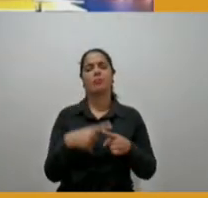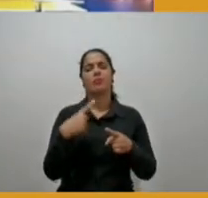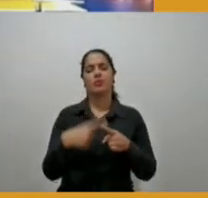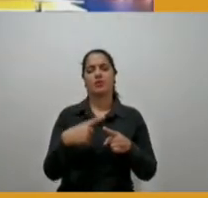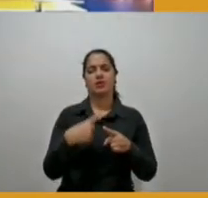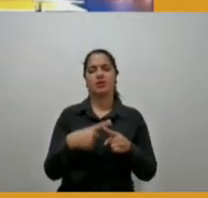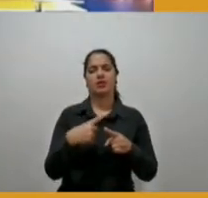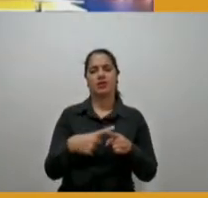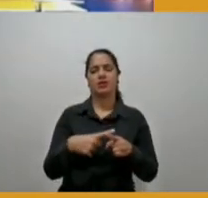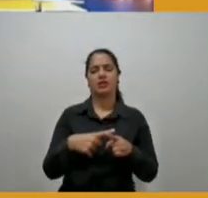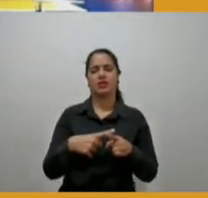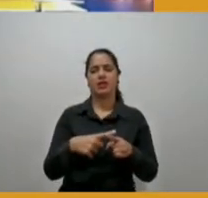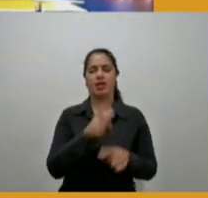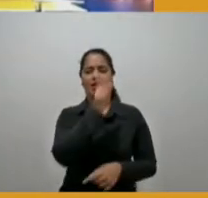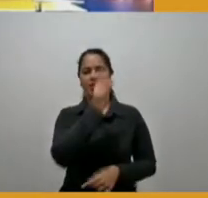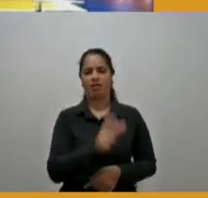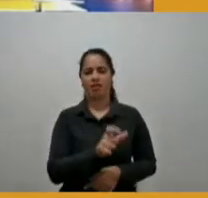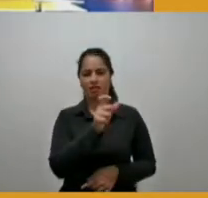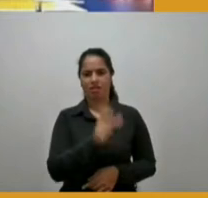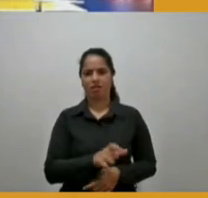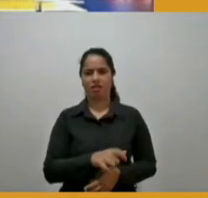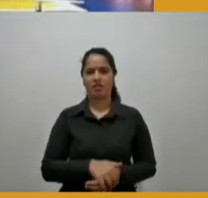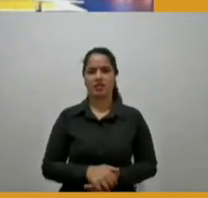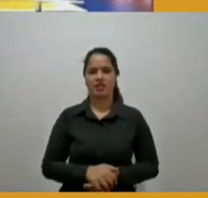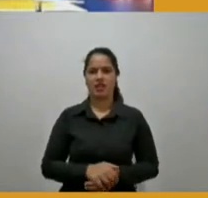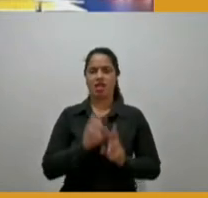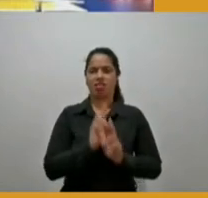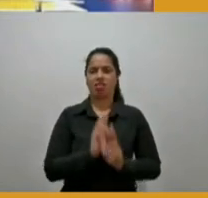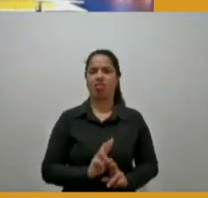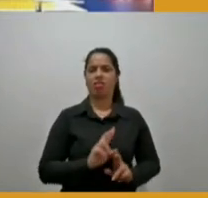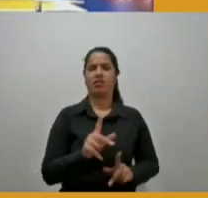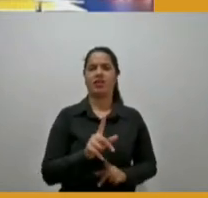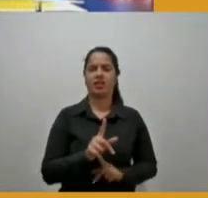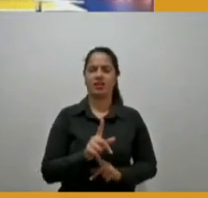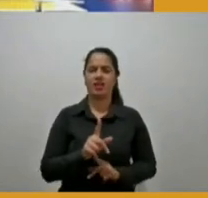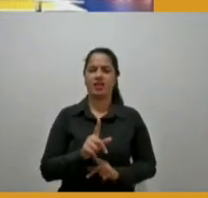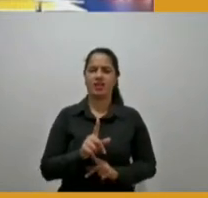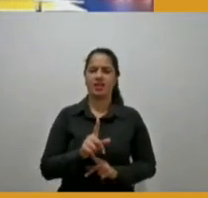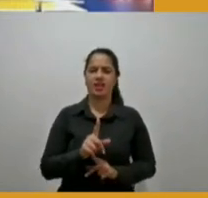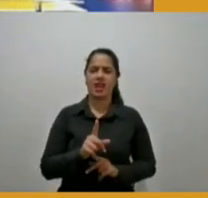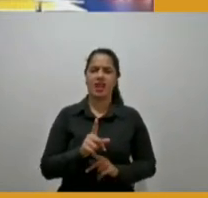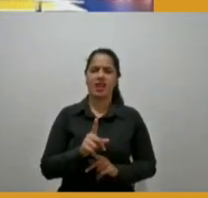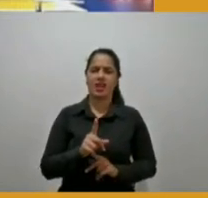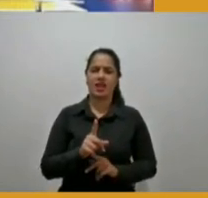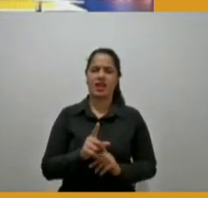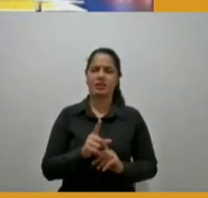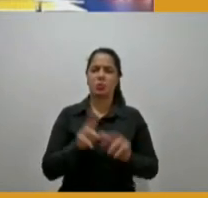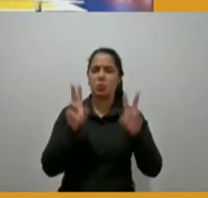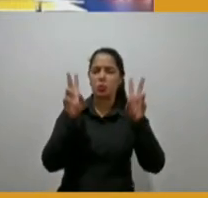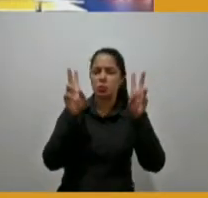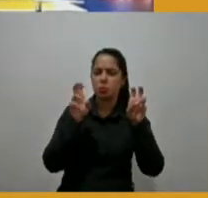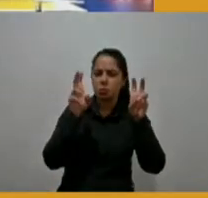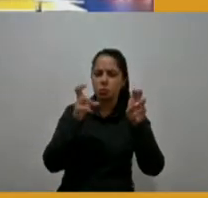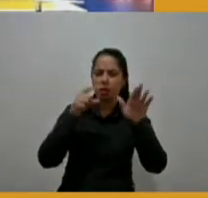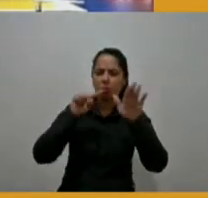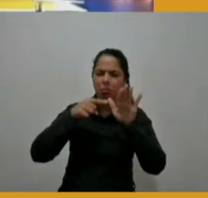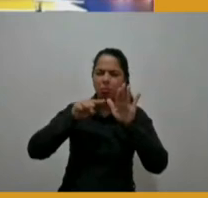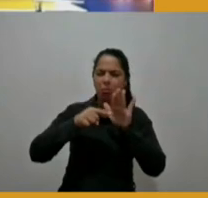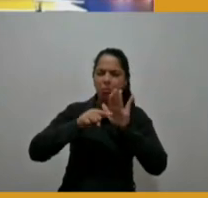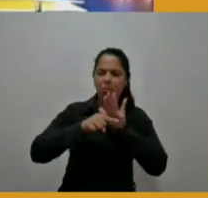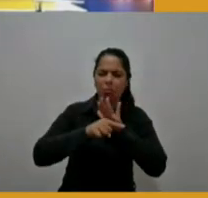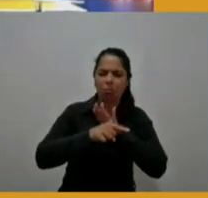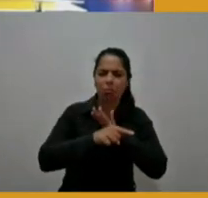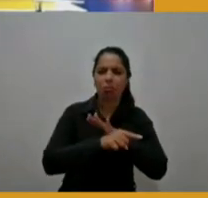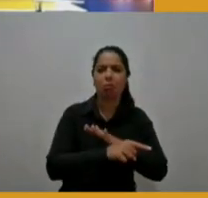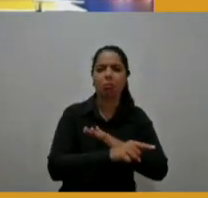Aurélio, carinhosamente, de ferrinho de dentista. Ele entrava nos assuntos e frungava. E doía. Todo ferrinho de dentista, quando mexe